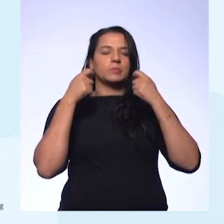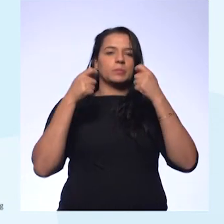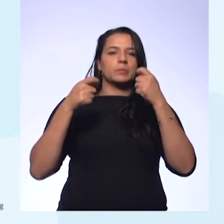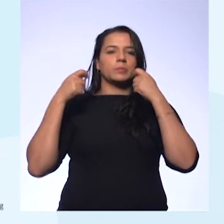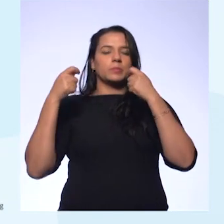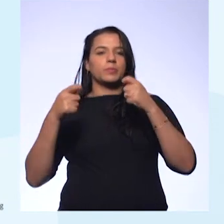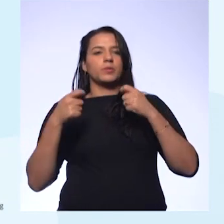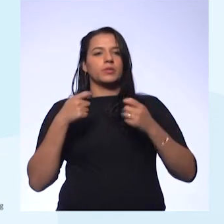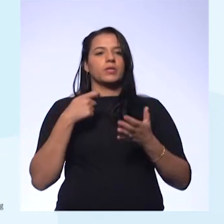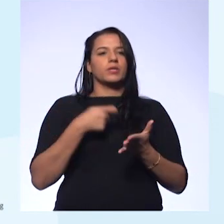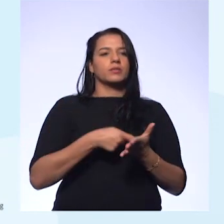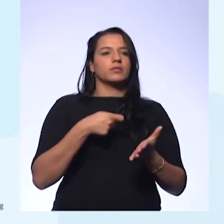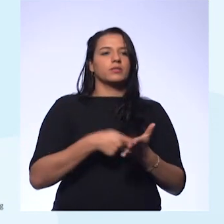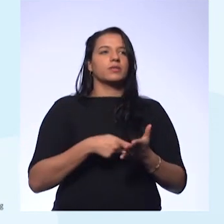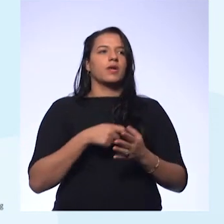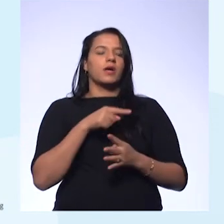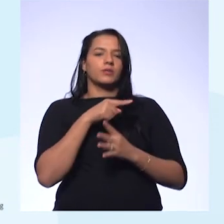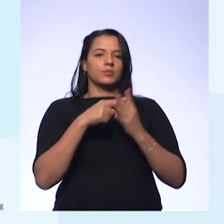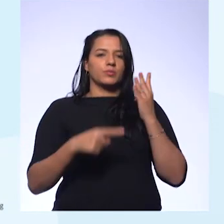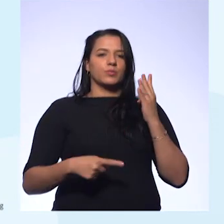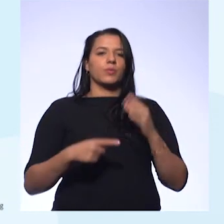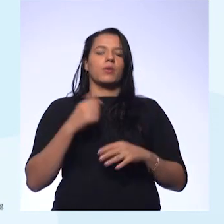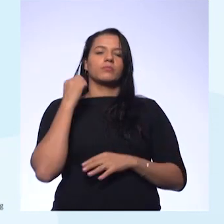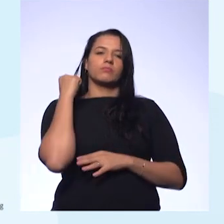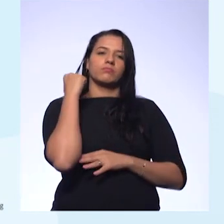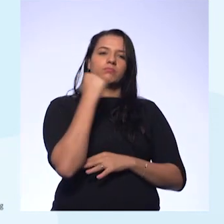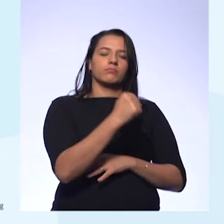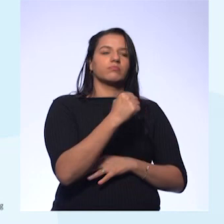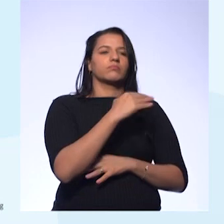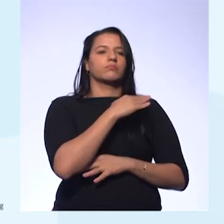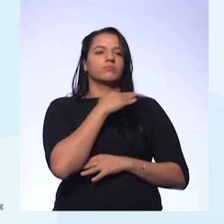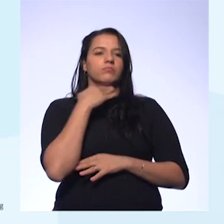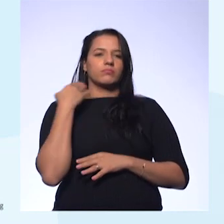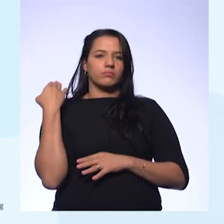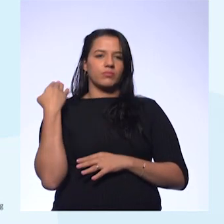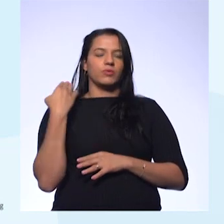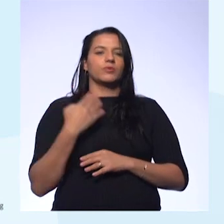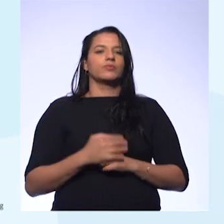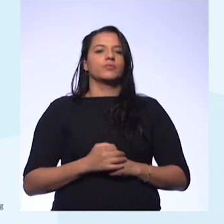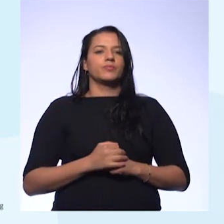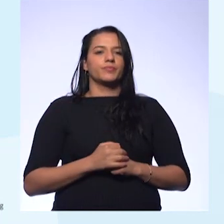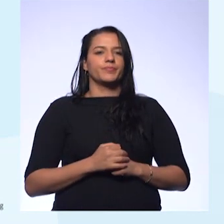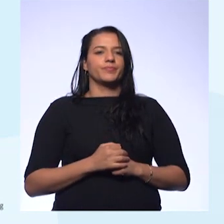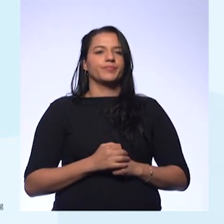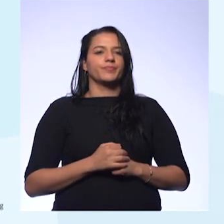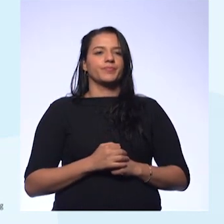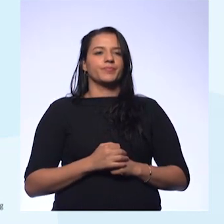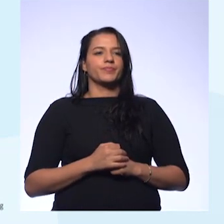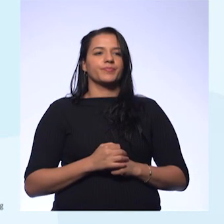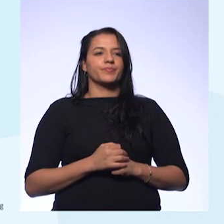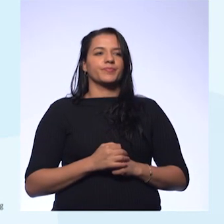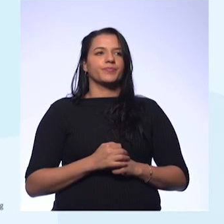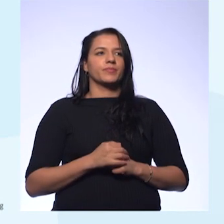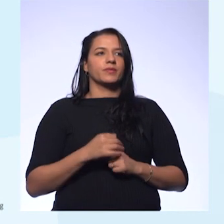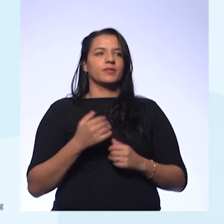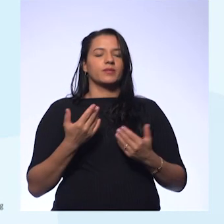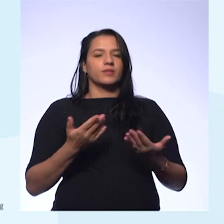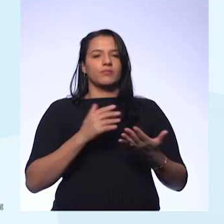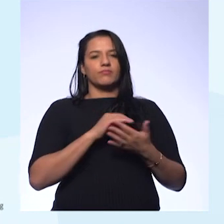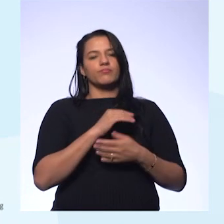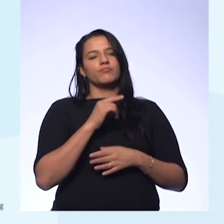exigindo a Constituição, eles foram reprimidos, e esses 4 estudantes foram mortos pelas forças que estavam reprimindo